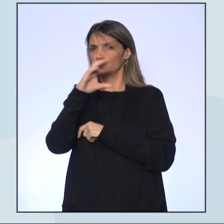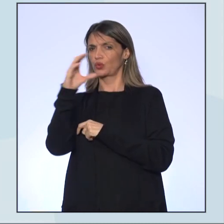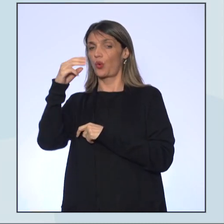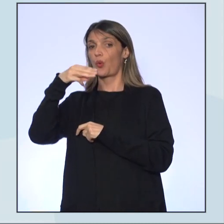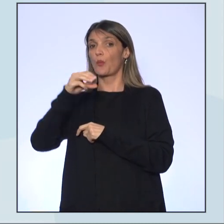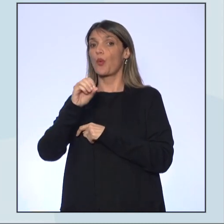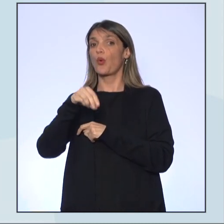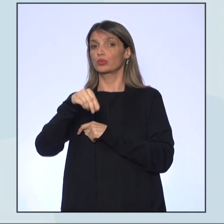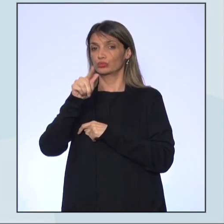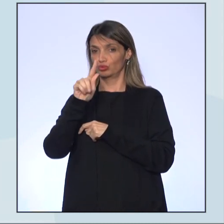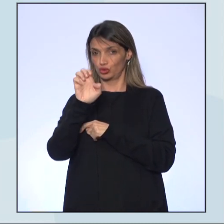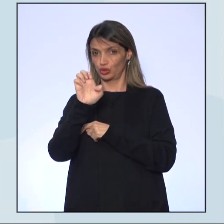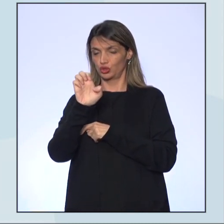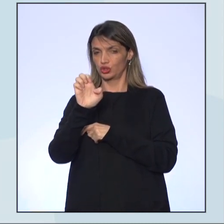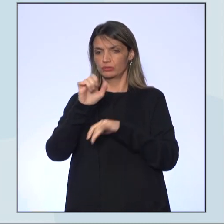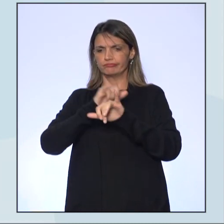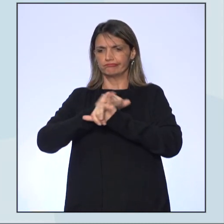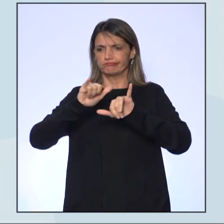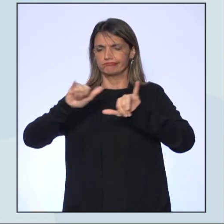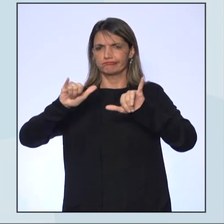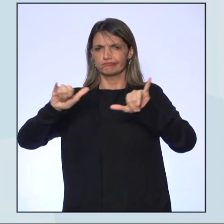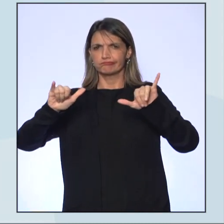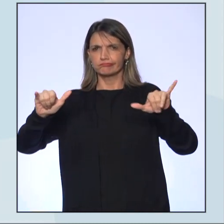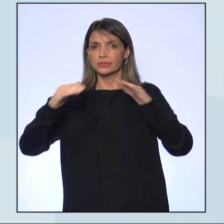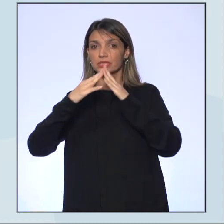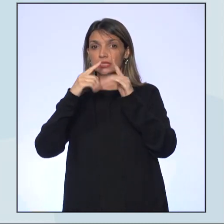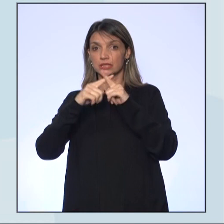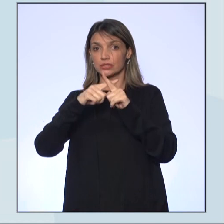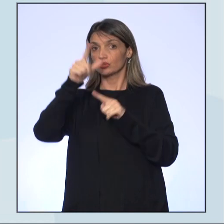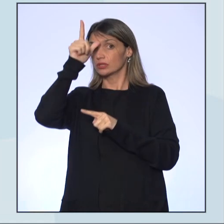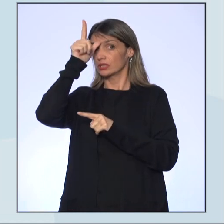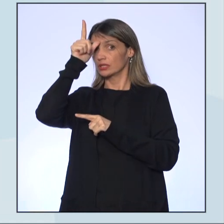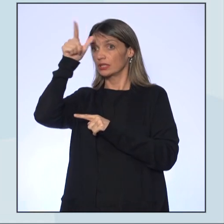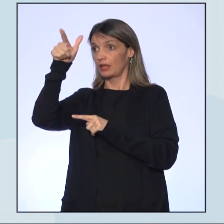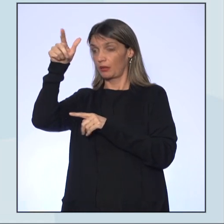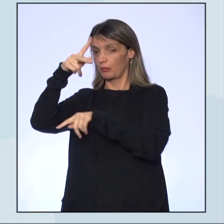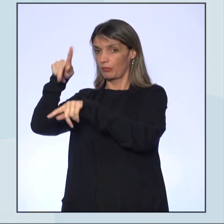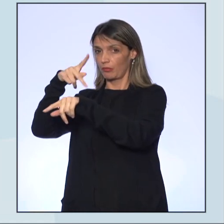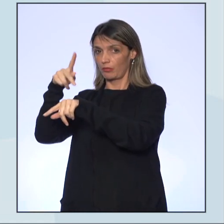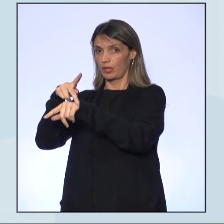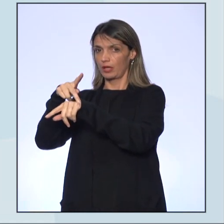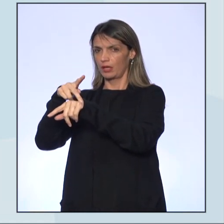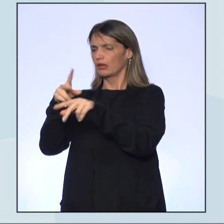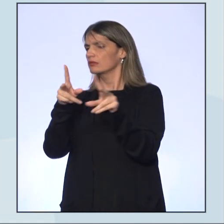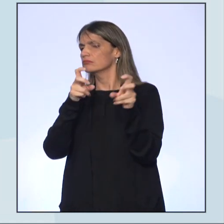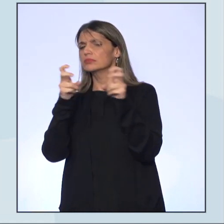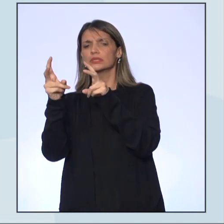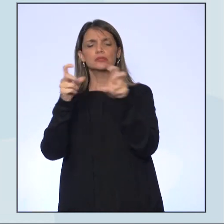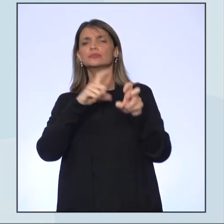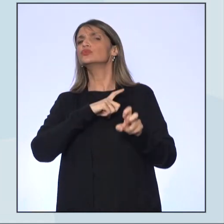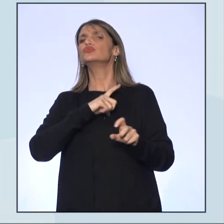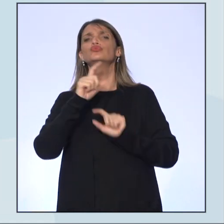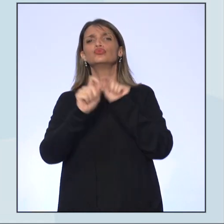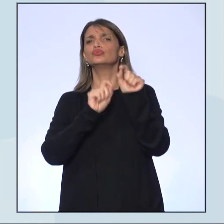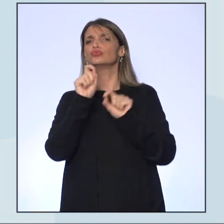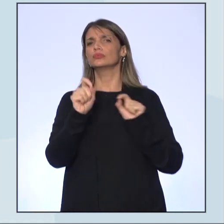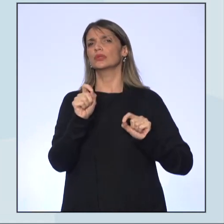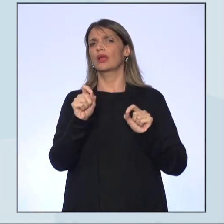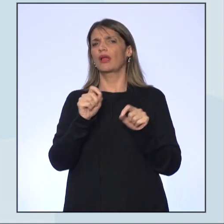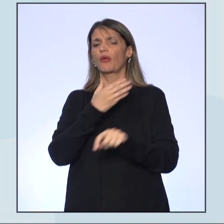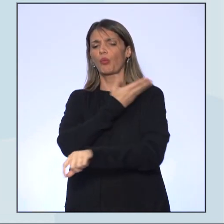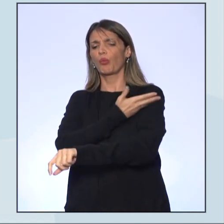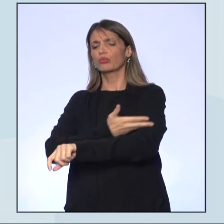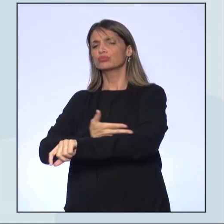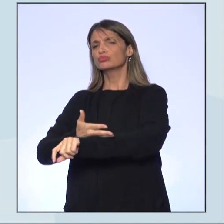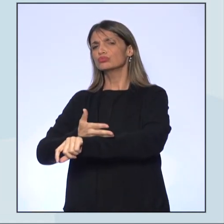ele fazia pregações nessa igreja de Wittenberg, na Alemanha. E ele notou que existia já o hábito banalizado